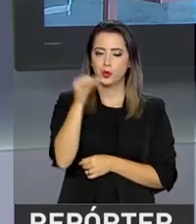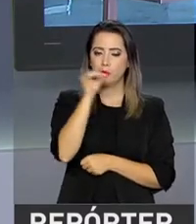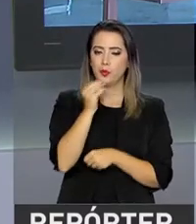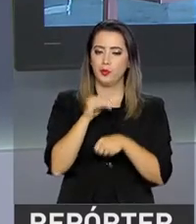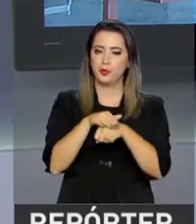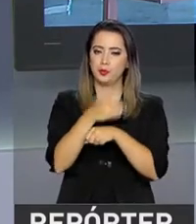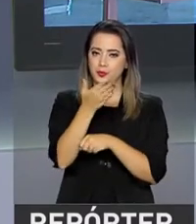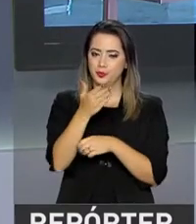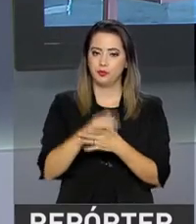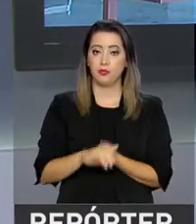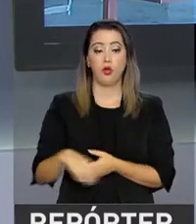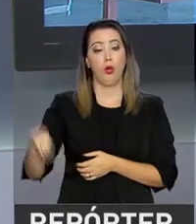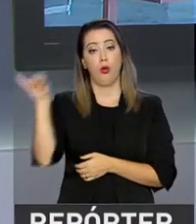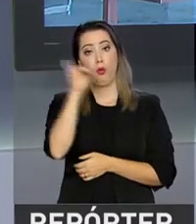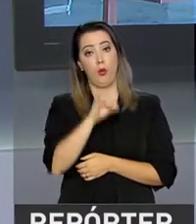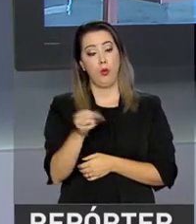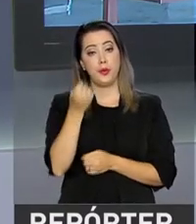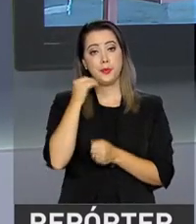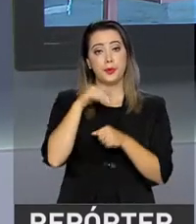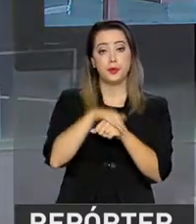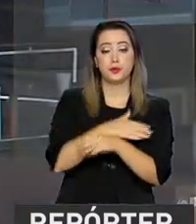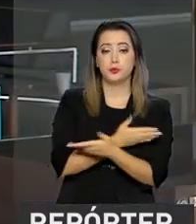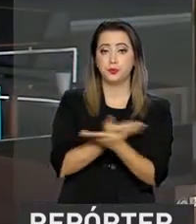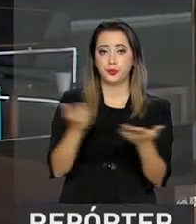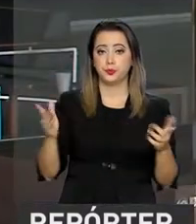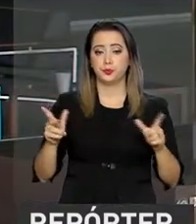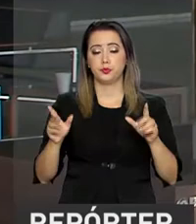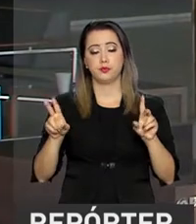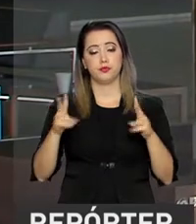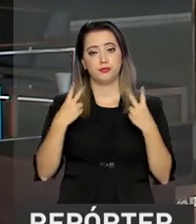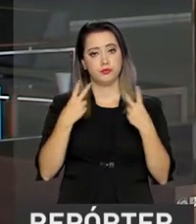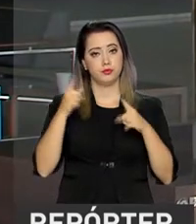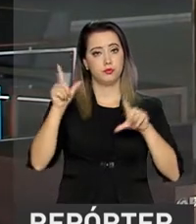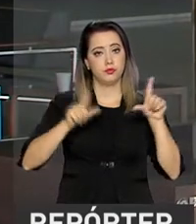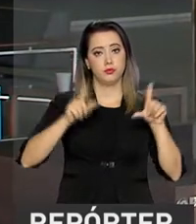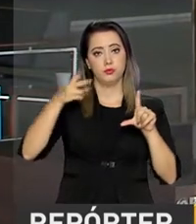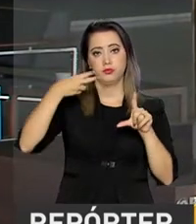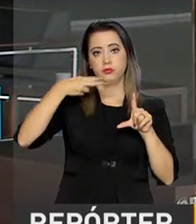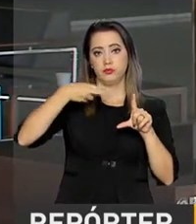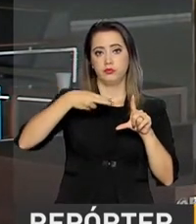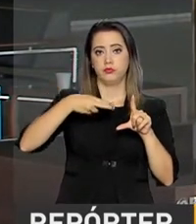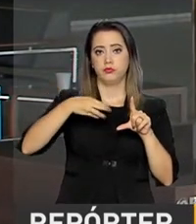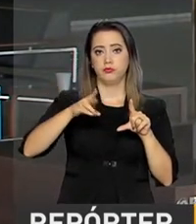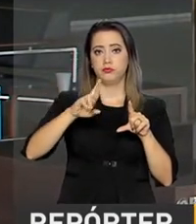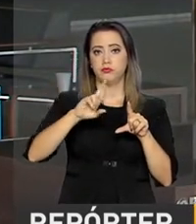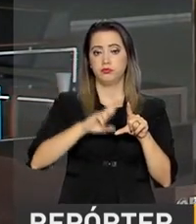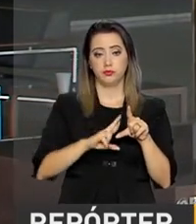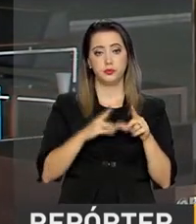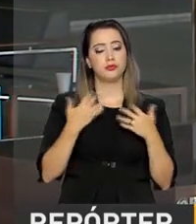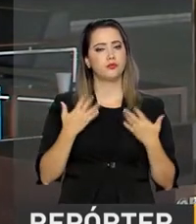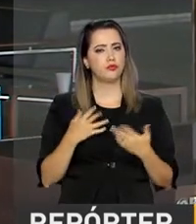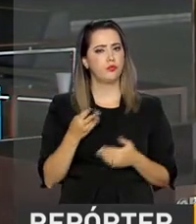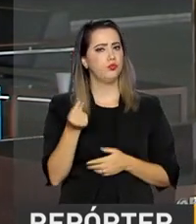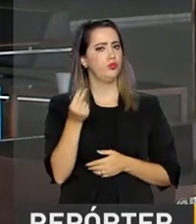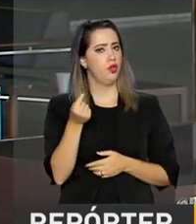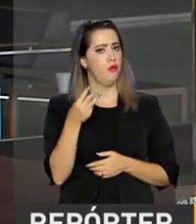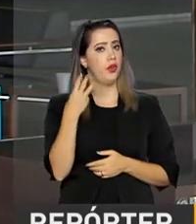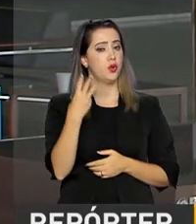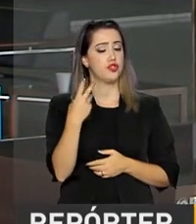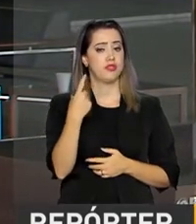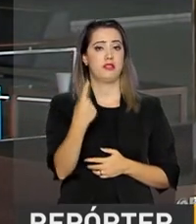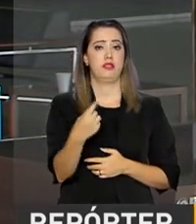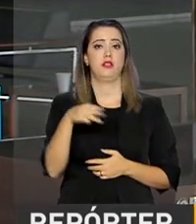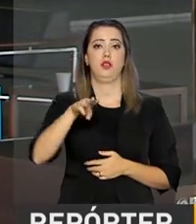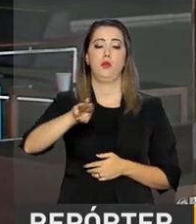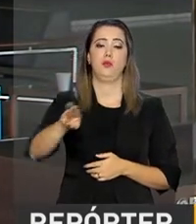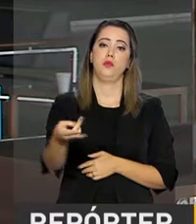você o ala roberto boa noite boa noite a todos que nos assistem na tv nbr olha o roberto são ao todo 31 milhões de